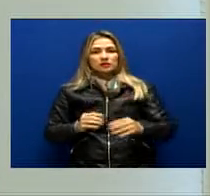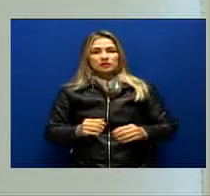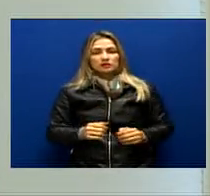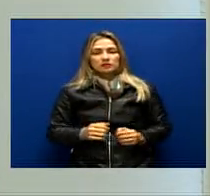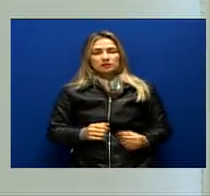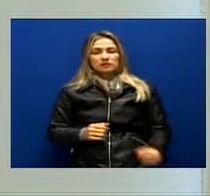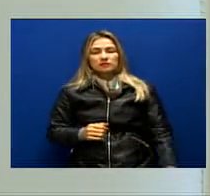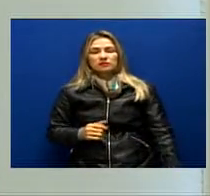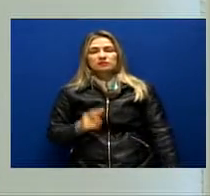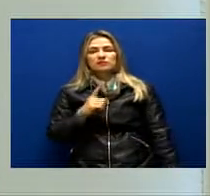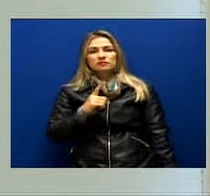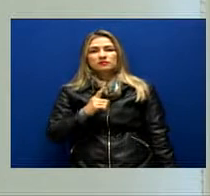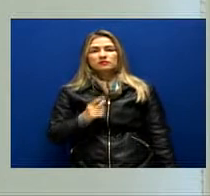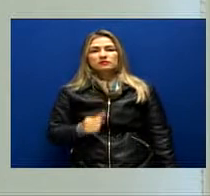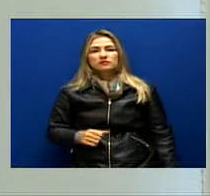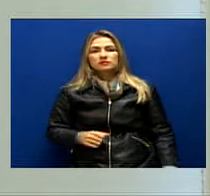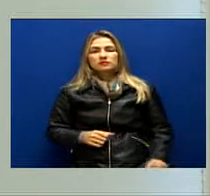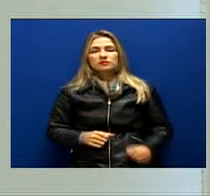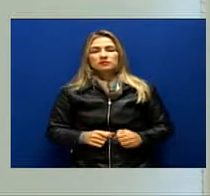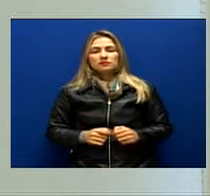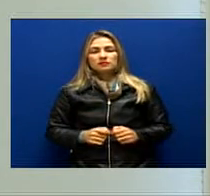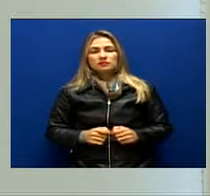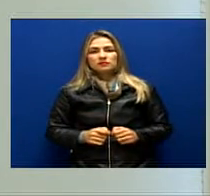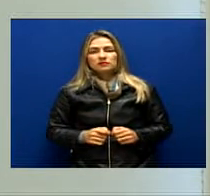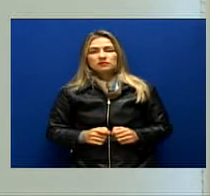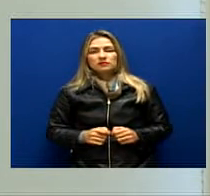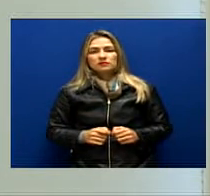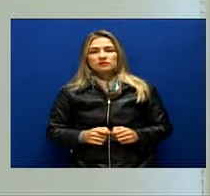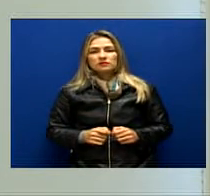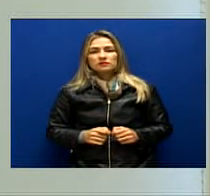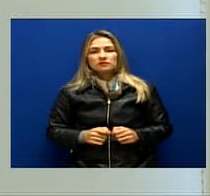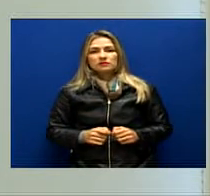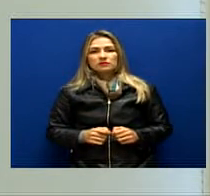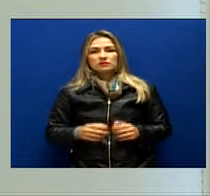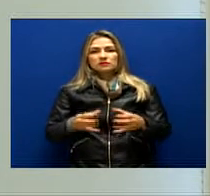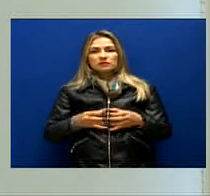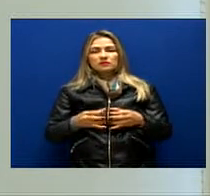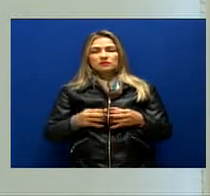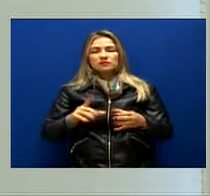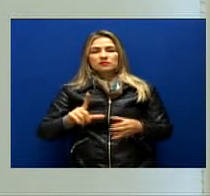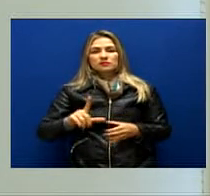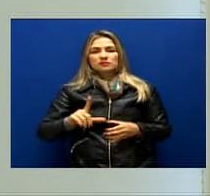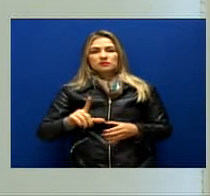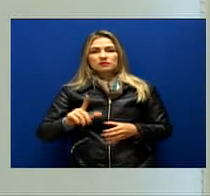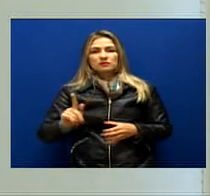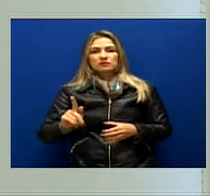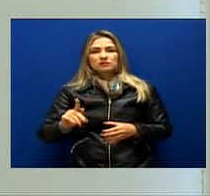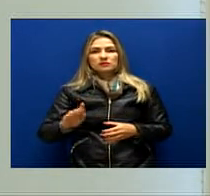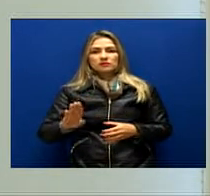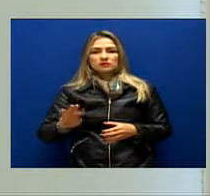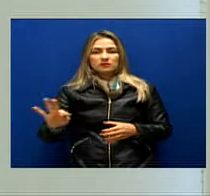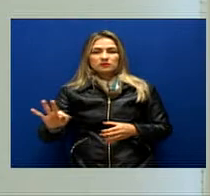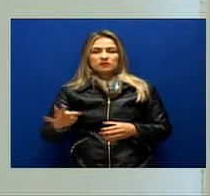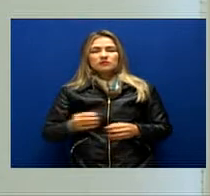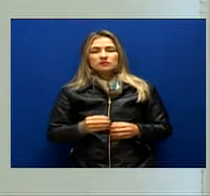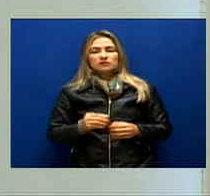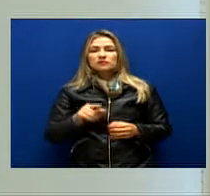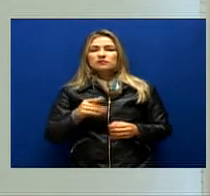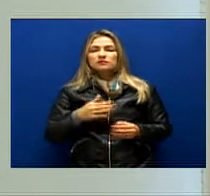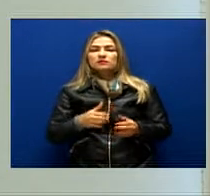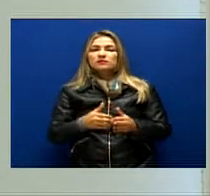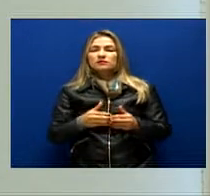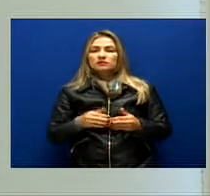perseguição à causa LGBT. Então, eu queria pedir para Vossa Excelência mais flexibilidade no sentido